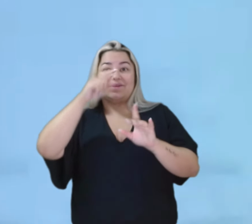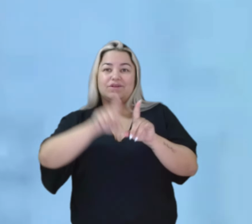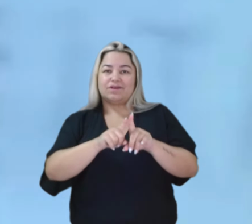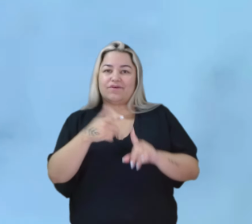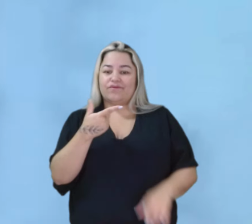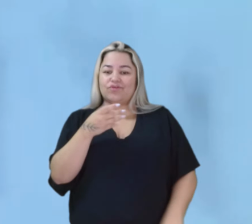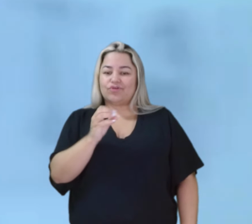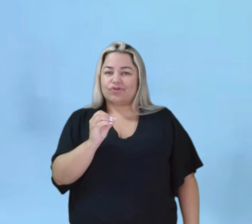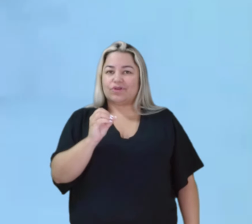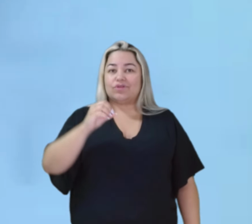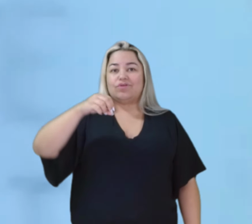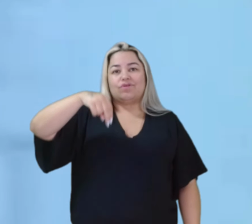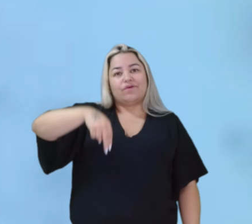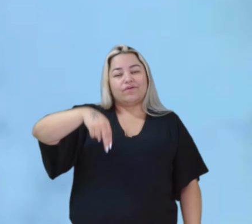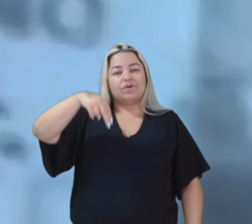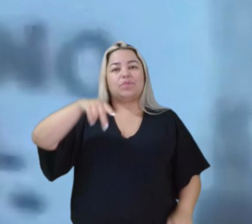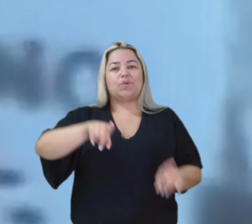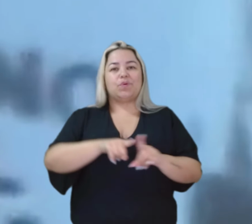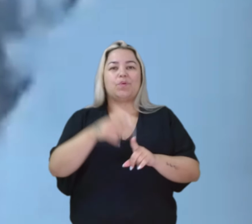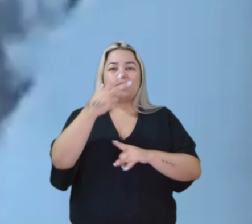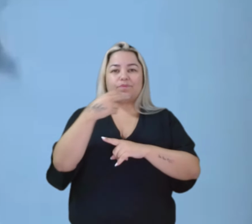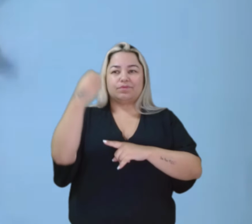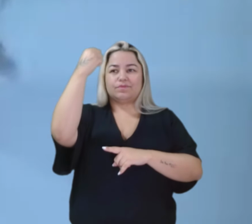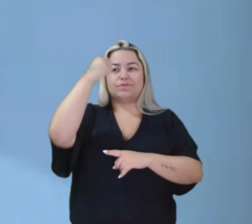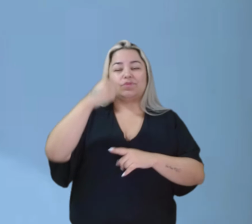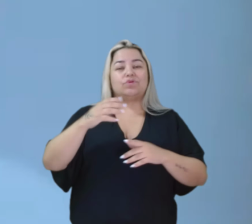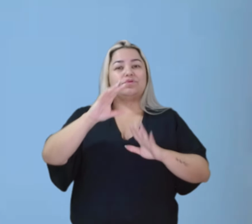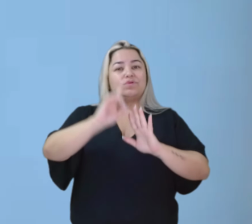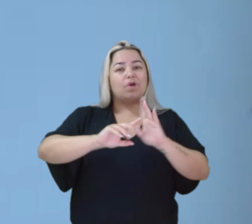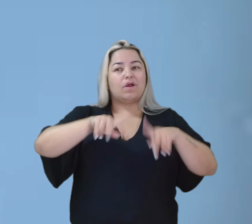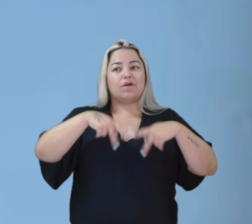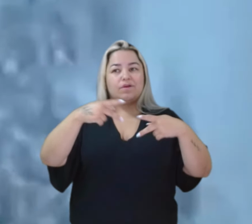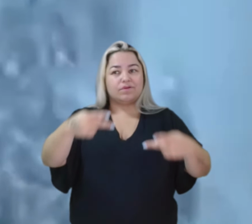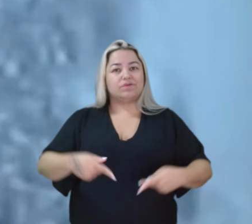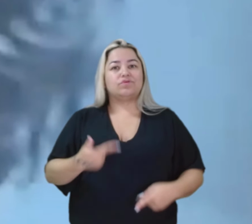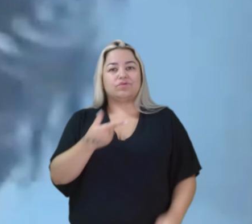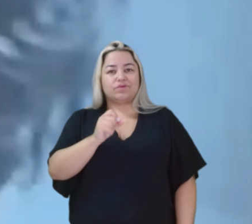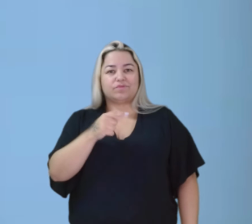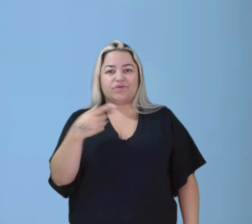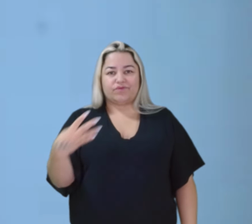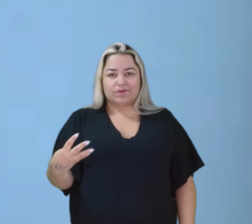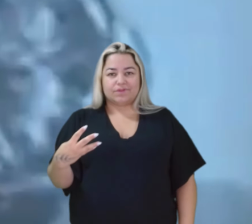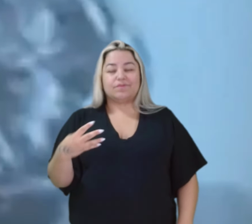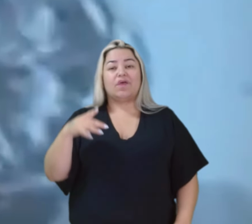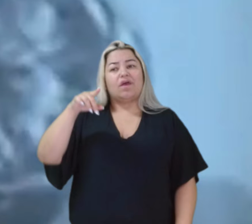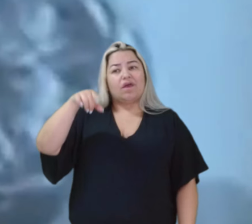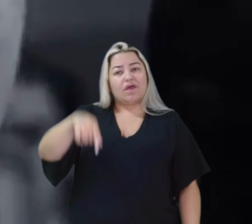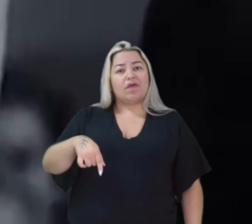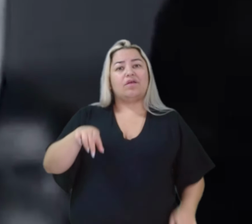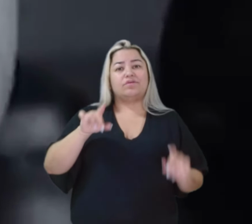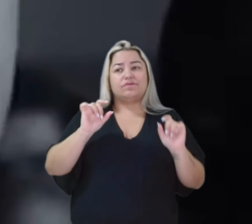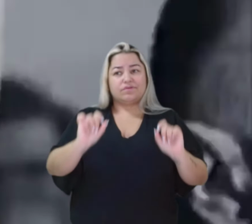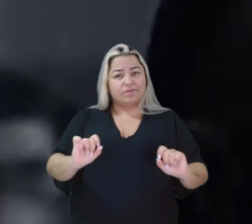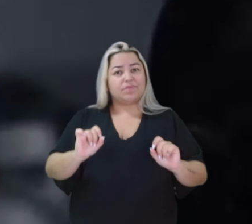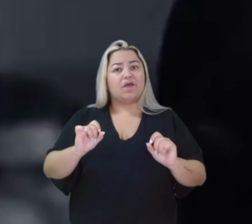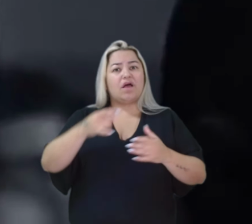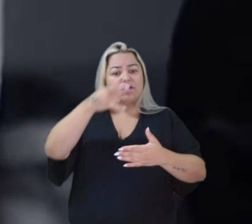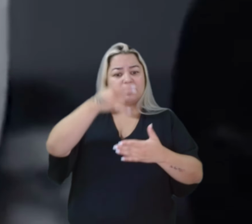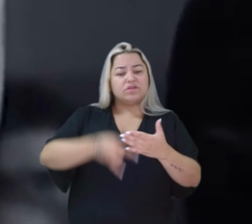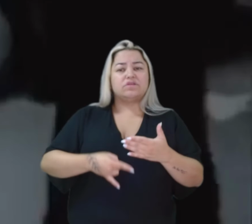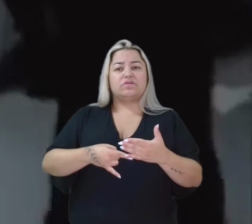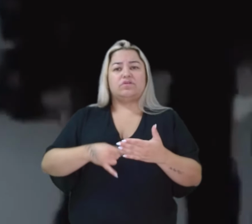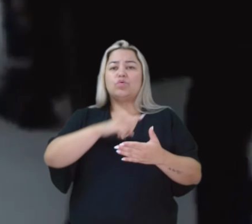das principais conquistas do Ministério dos Direitos Humanos e da Cidadania em 2024 foi a determinação das certidões de